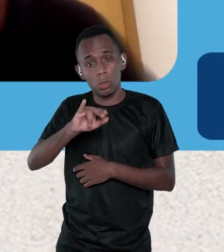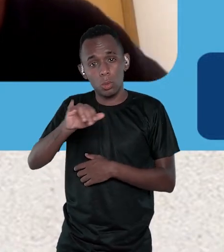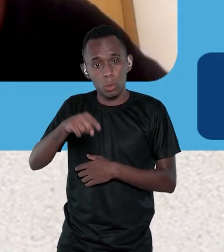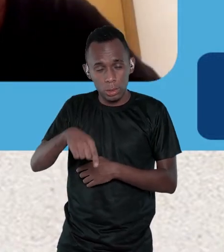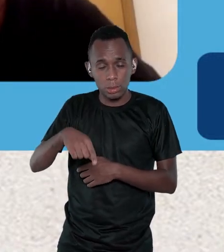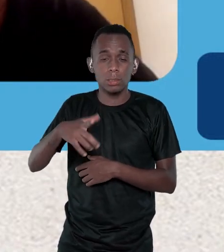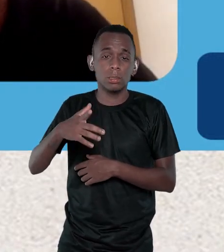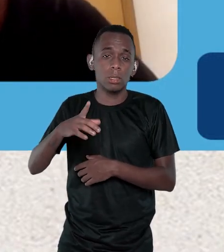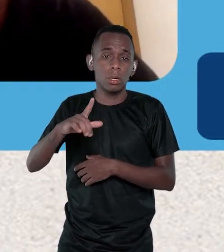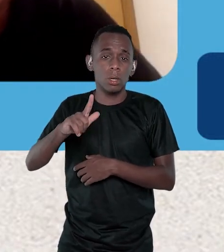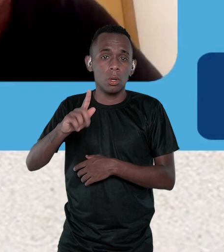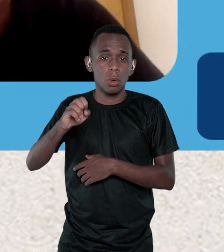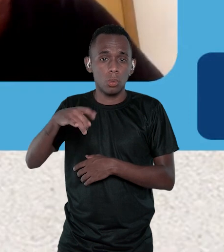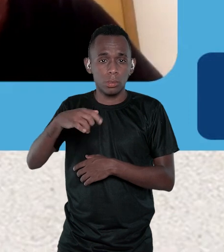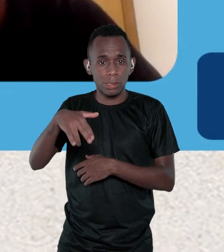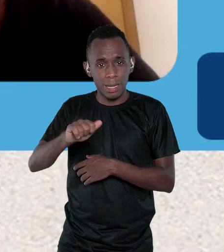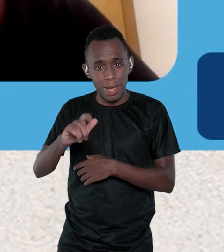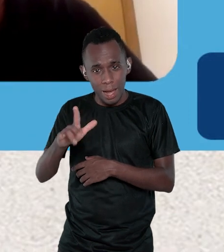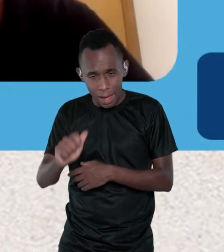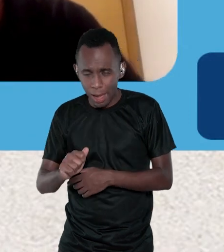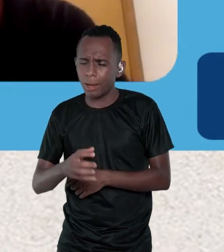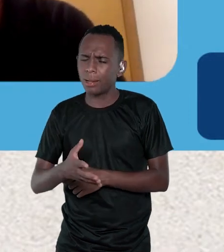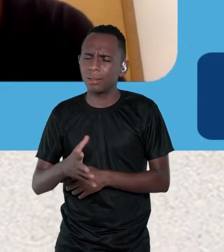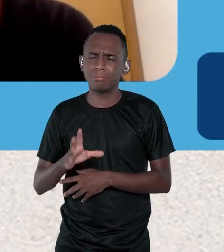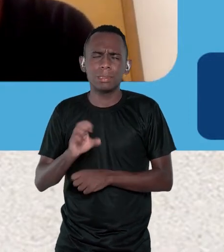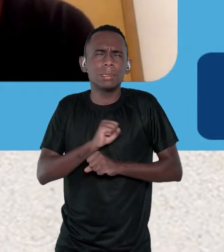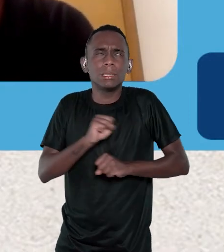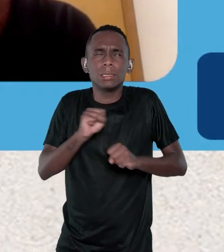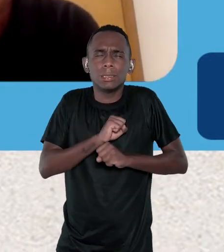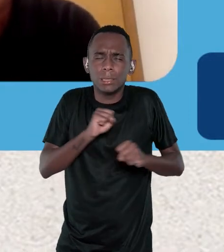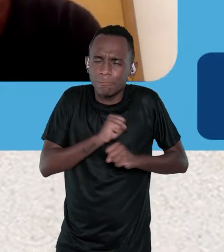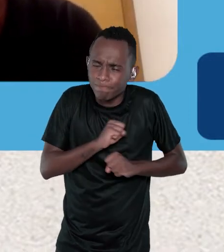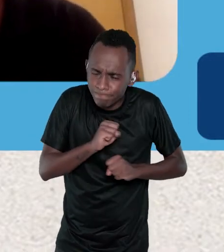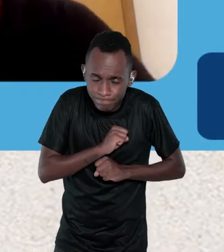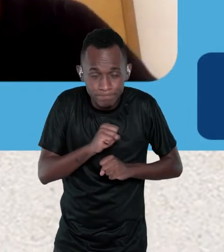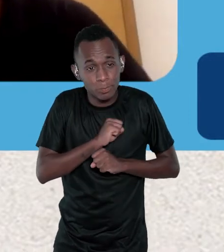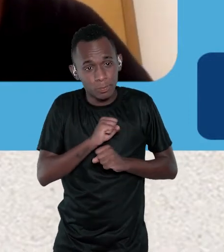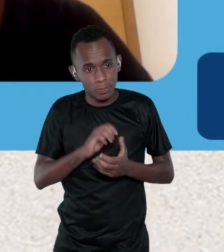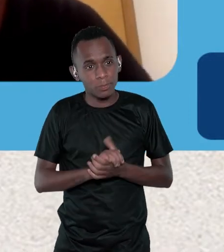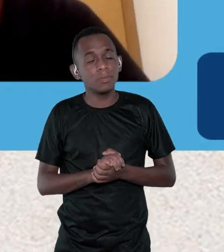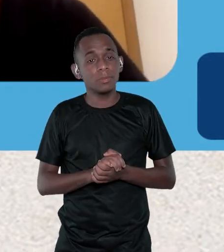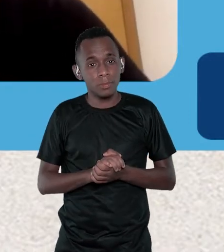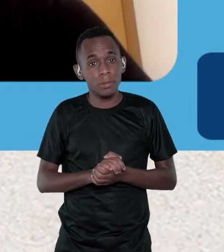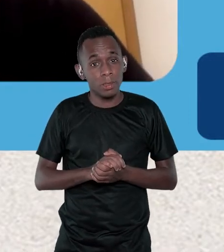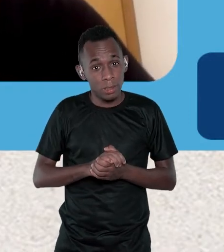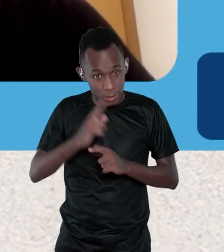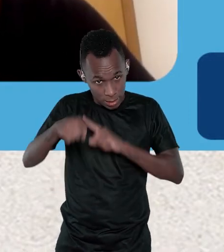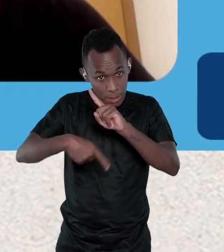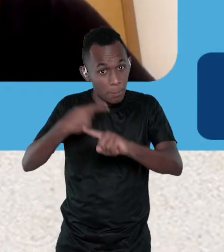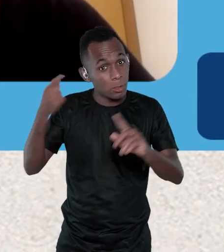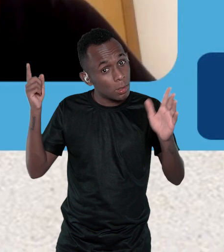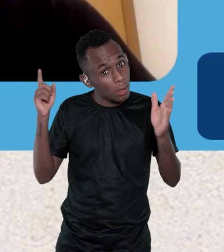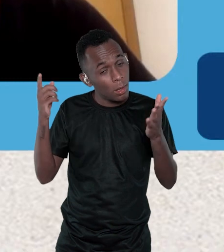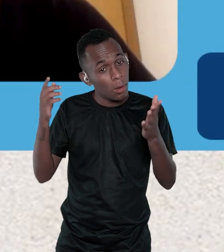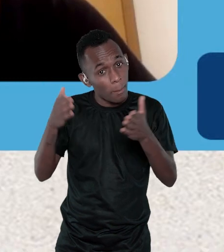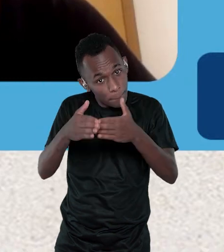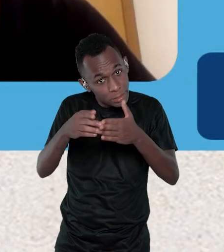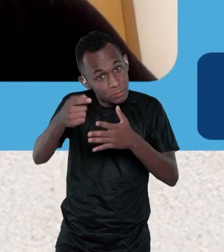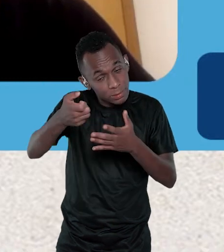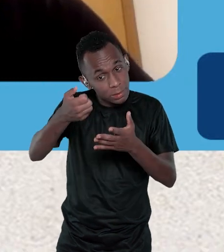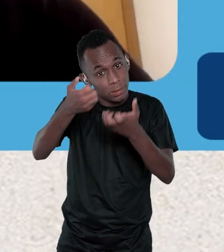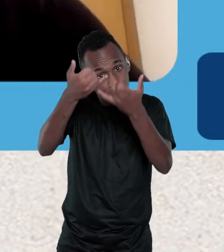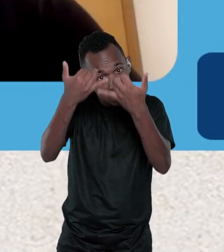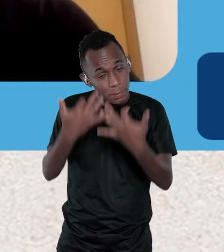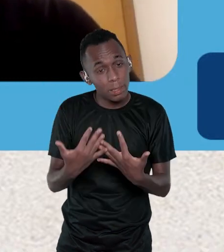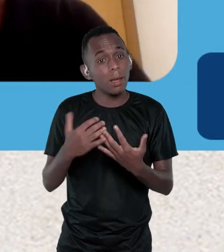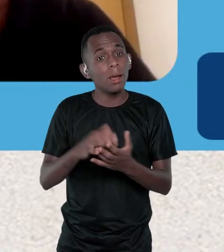Gonzaga, por exemplo, que é uma paixão incrível. Tem até um caso. É esse caso que eu ia te pedir para contar, o